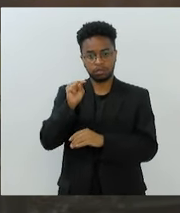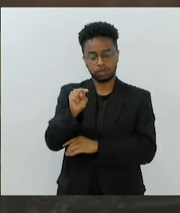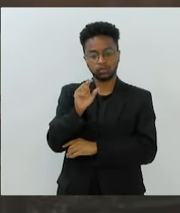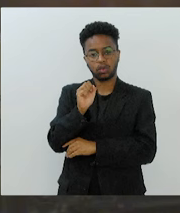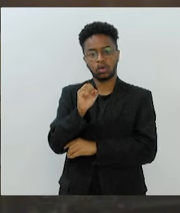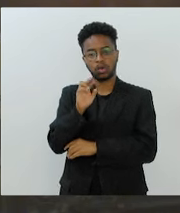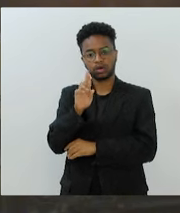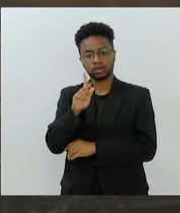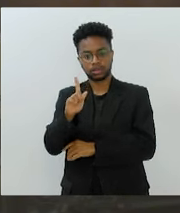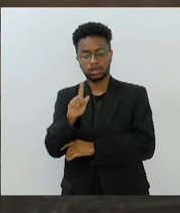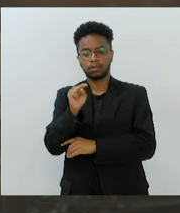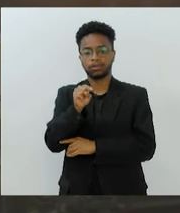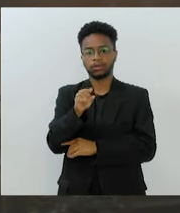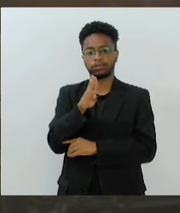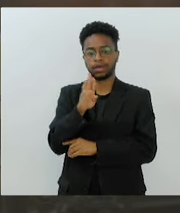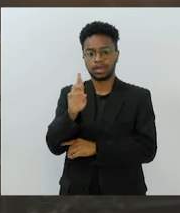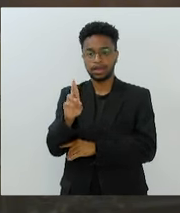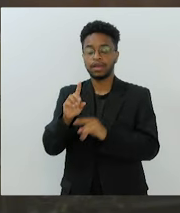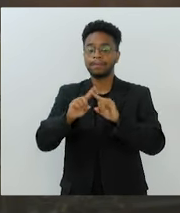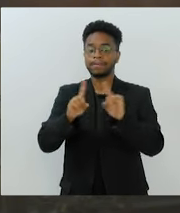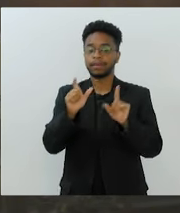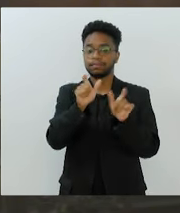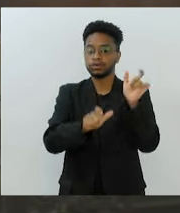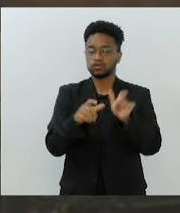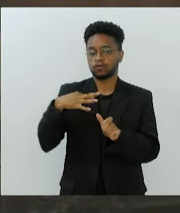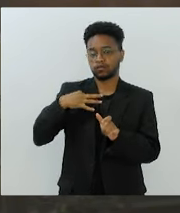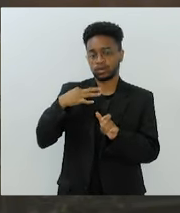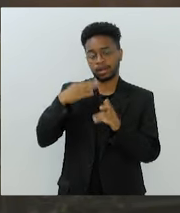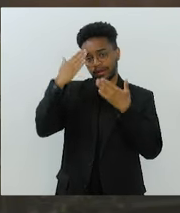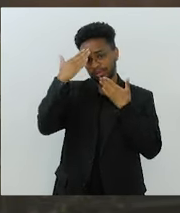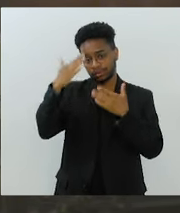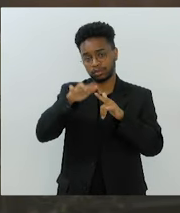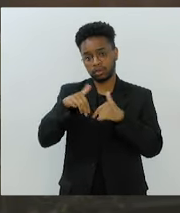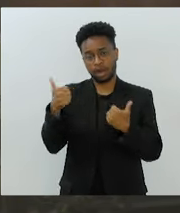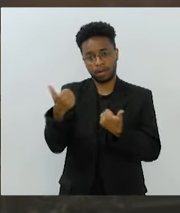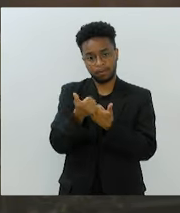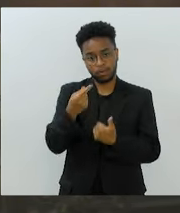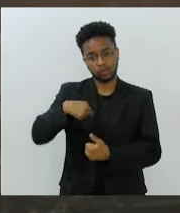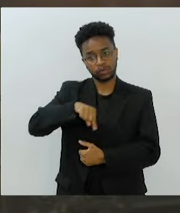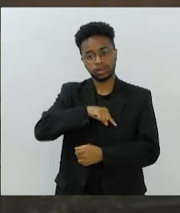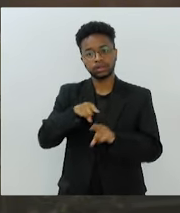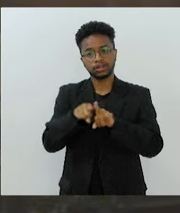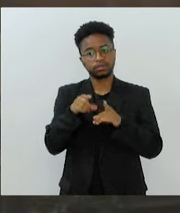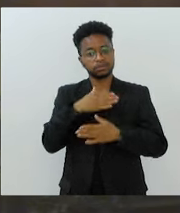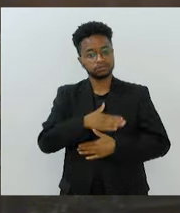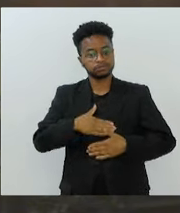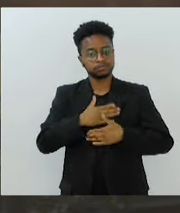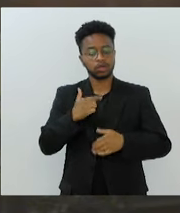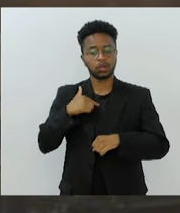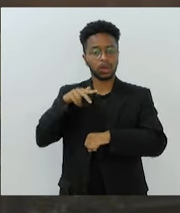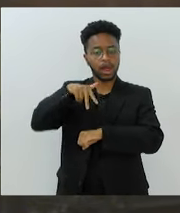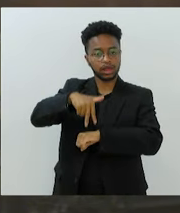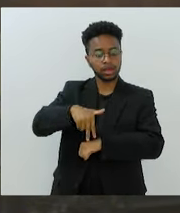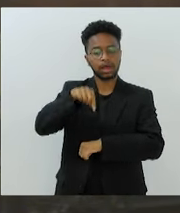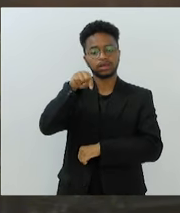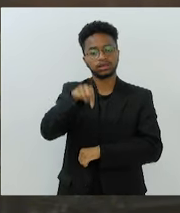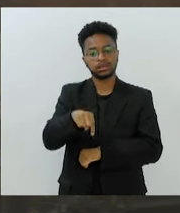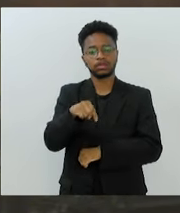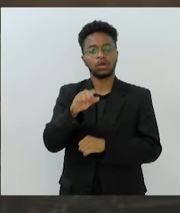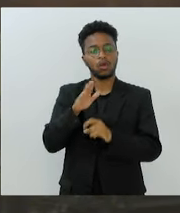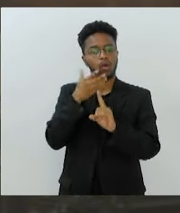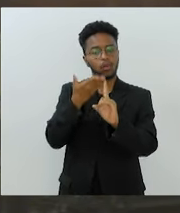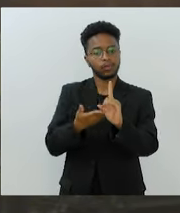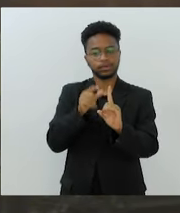voluntários estão muito agradecidos pelo seu apoio e é uma honra estar aqui podendo fazer essa